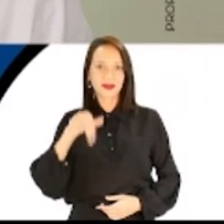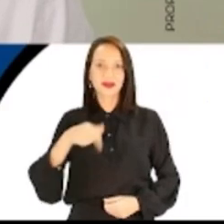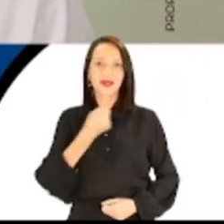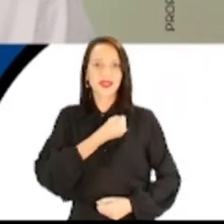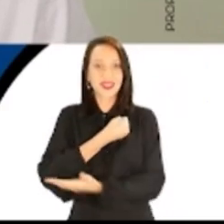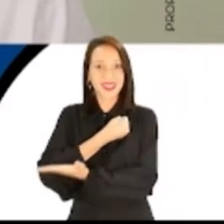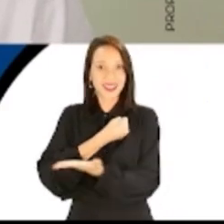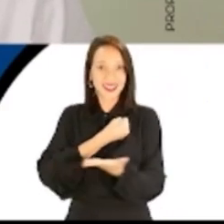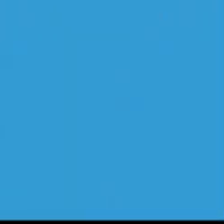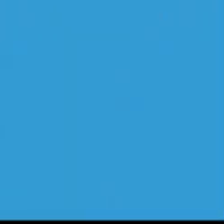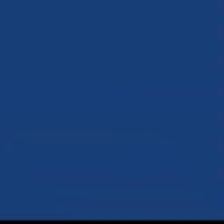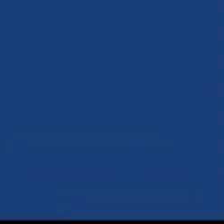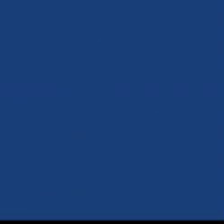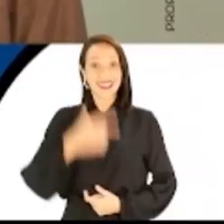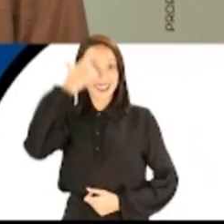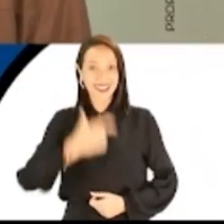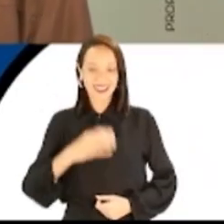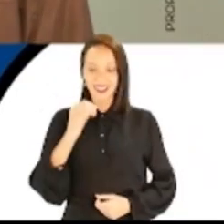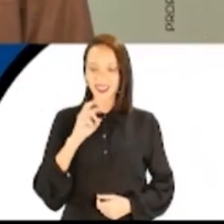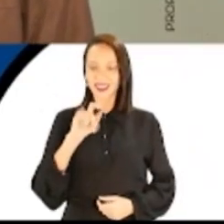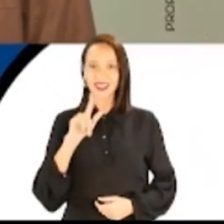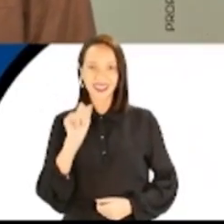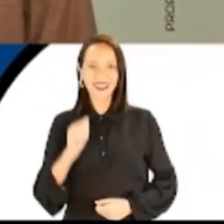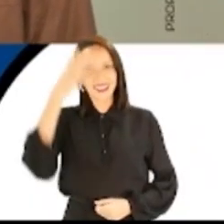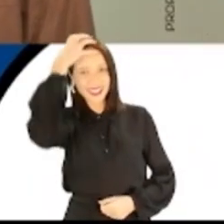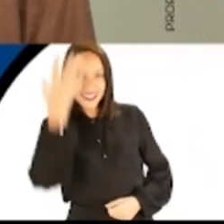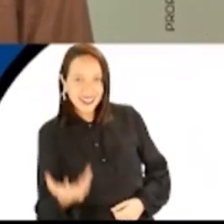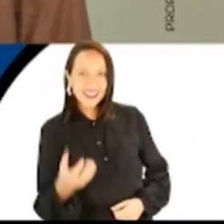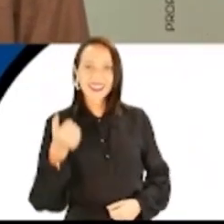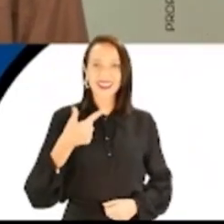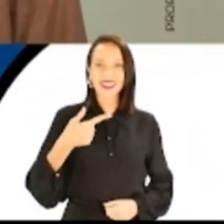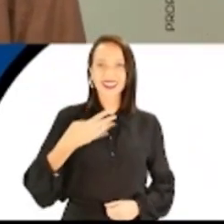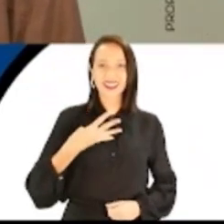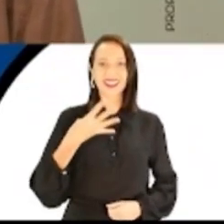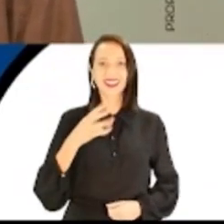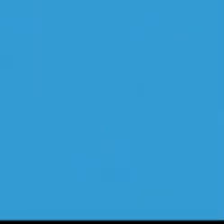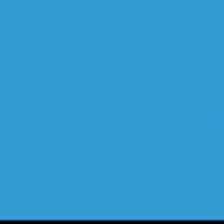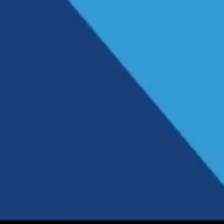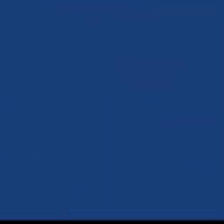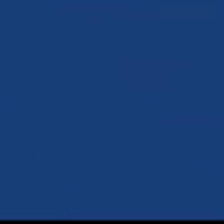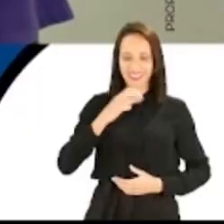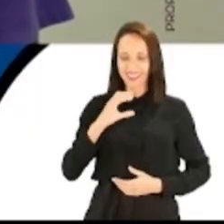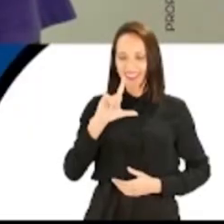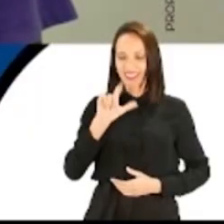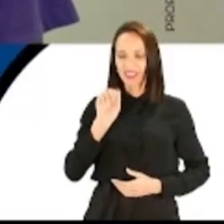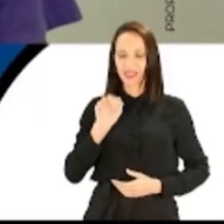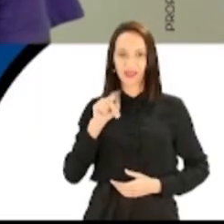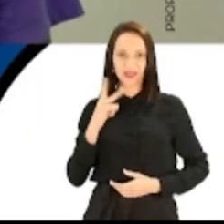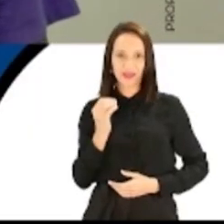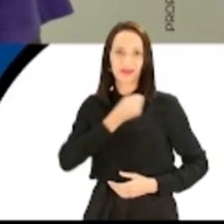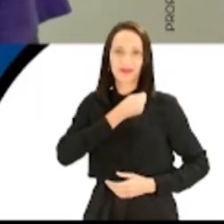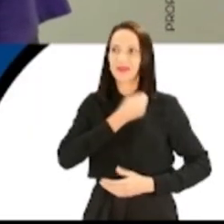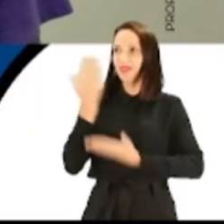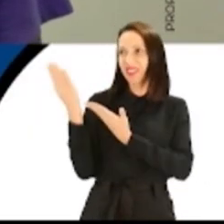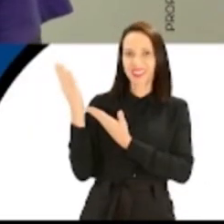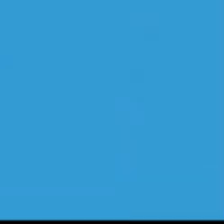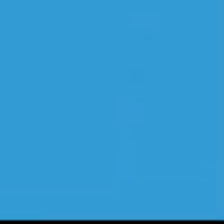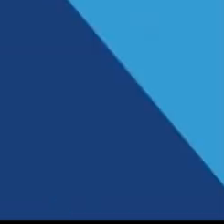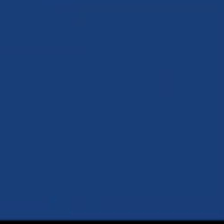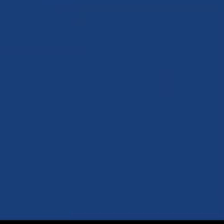Pacheco, 12999. Eu sou Coringa Oxente, vote 12345. Claudinho de Oliveira do Soeto,